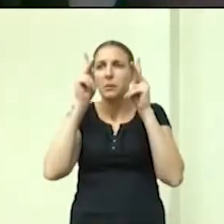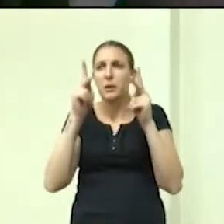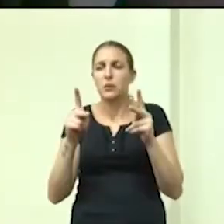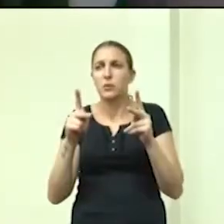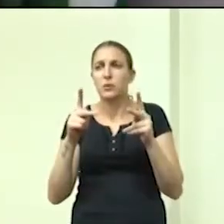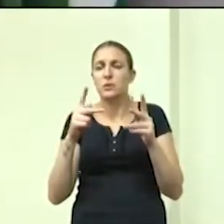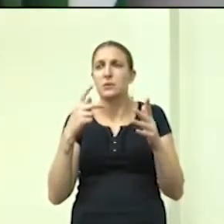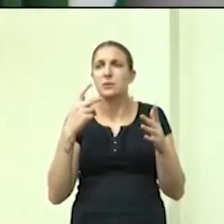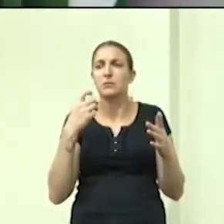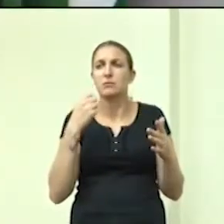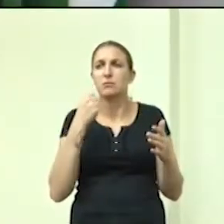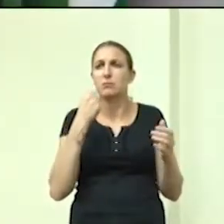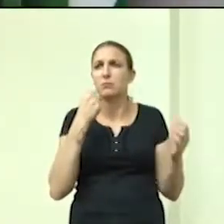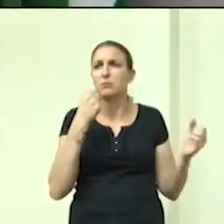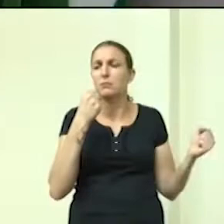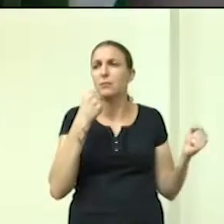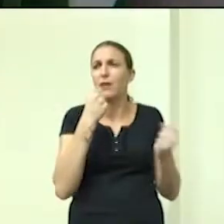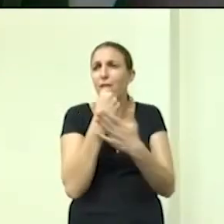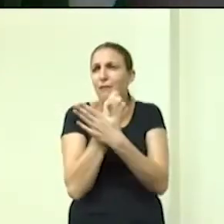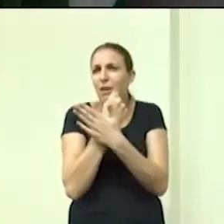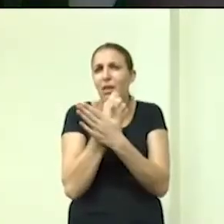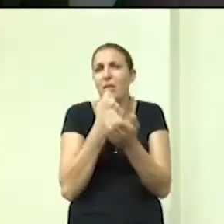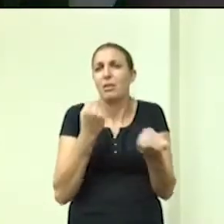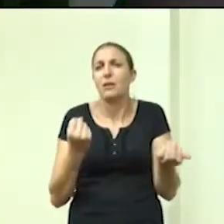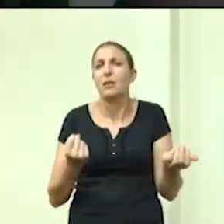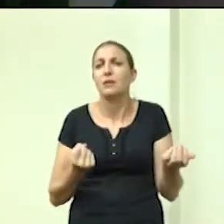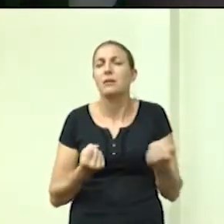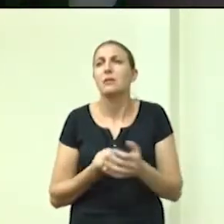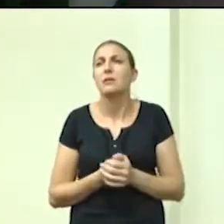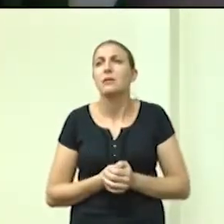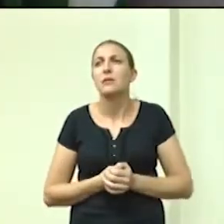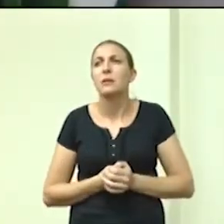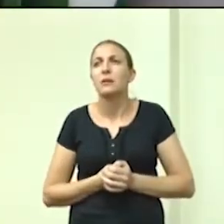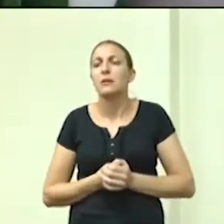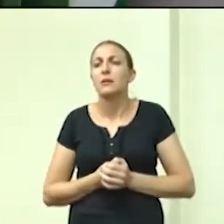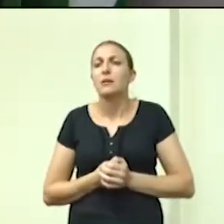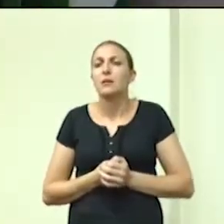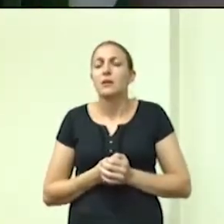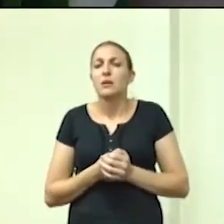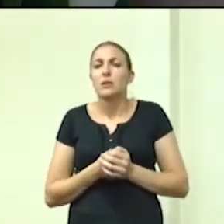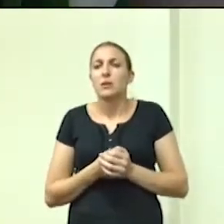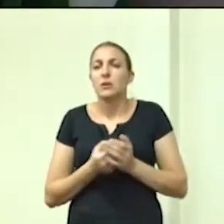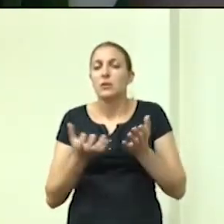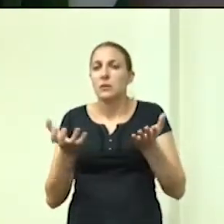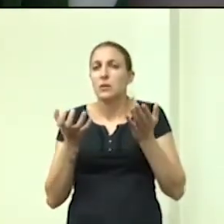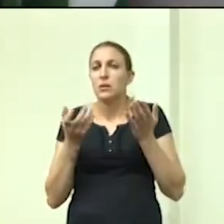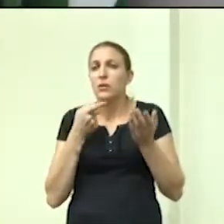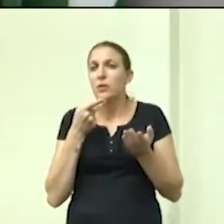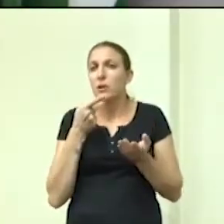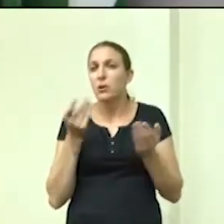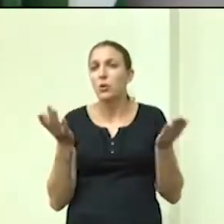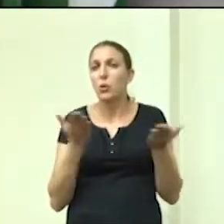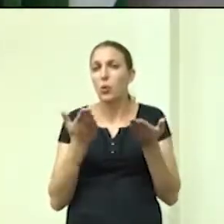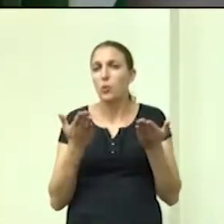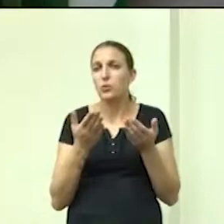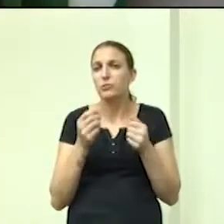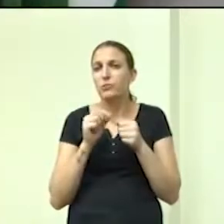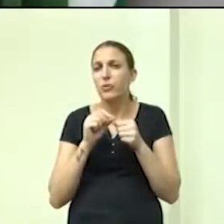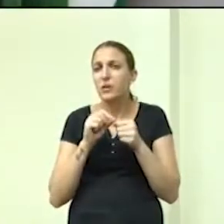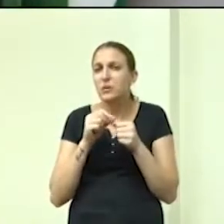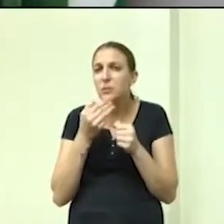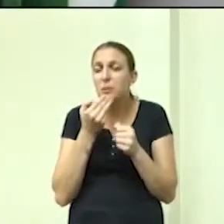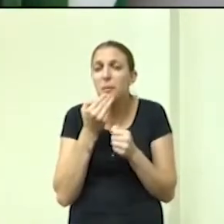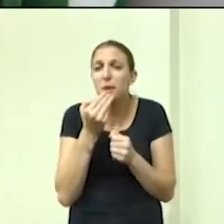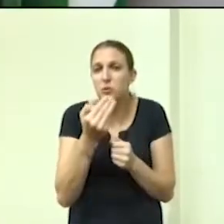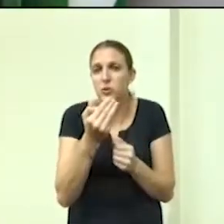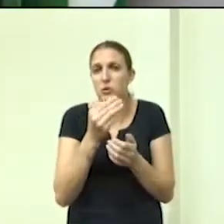essa, quase que caindo no esquecimento pela nossa cidade. Então, eu quero dizer que hoje estou fazendo um pedido. Nem era nem o momento para mostrar hoje aqui,